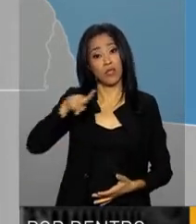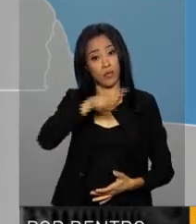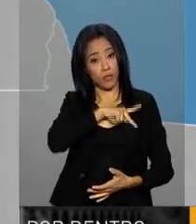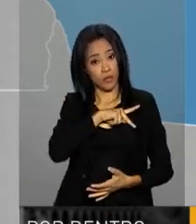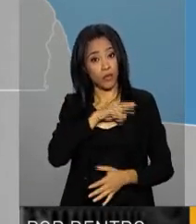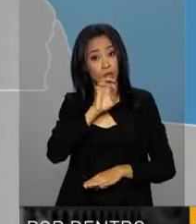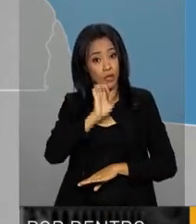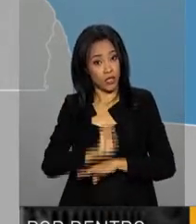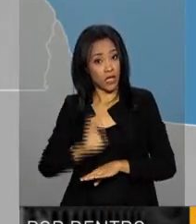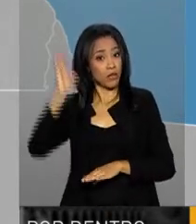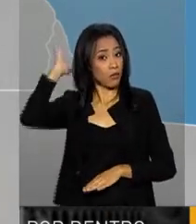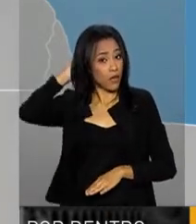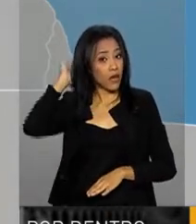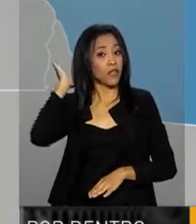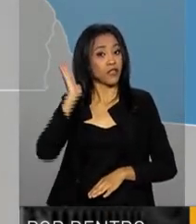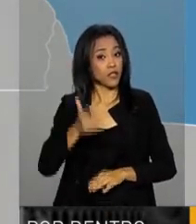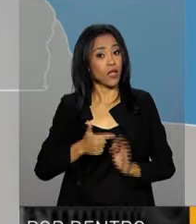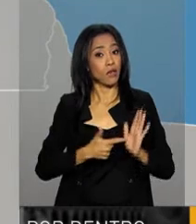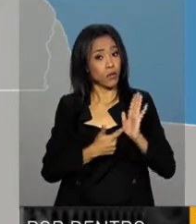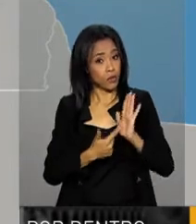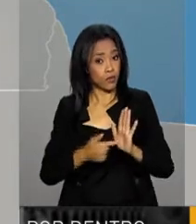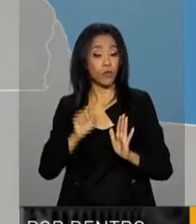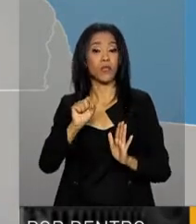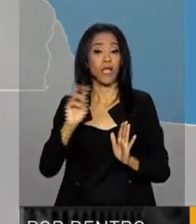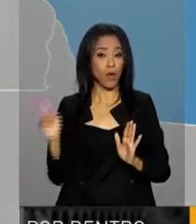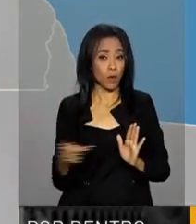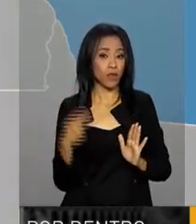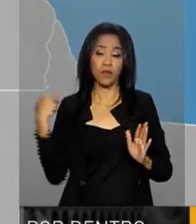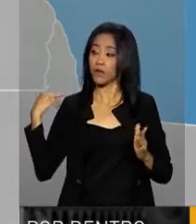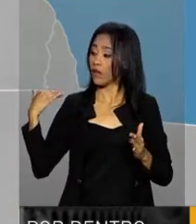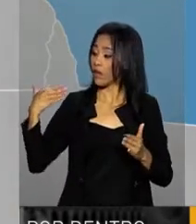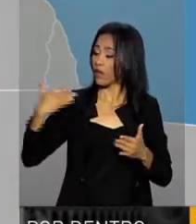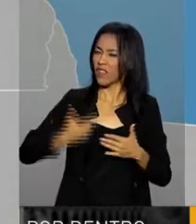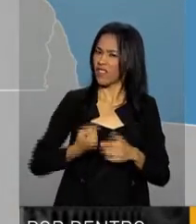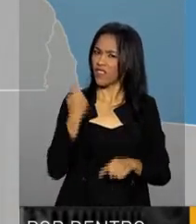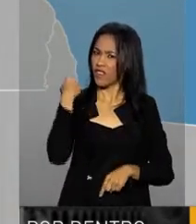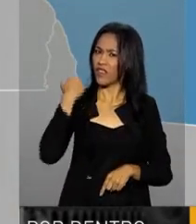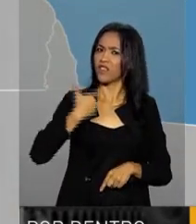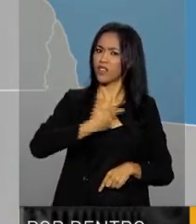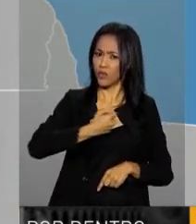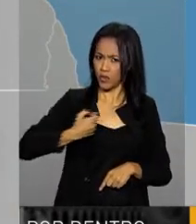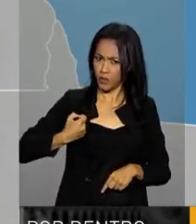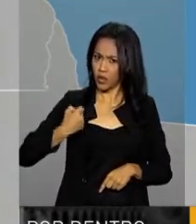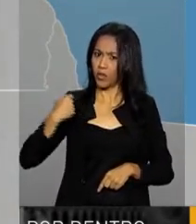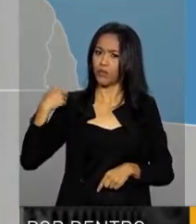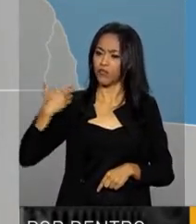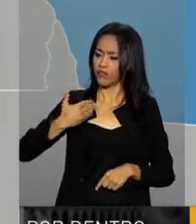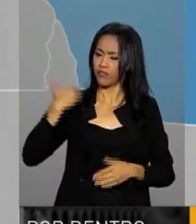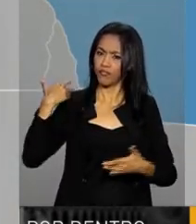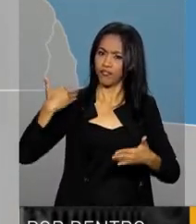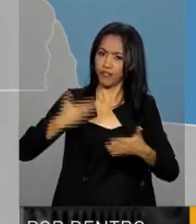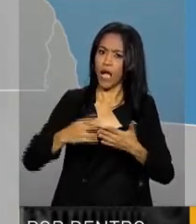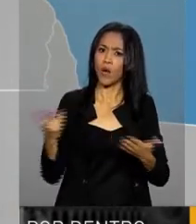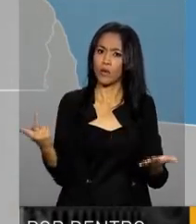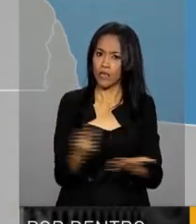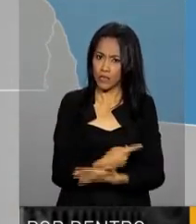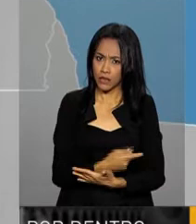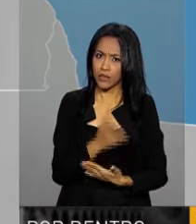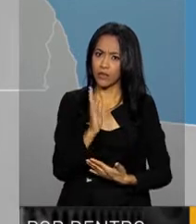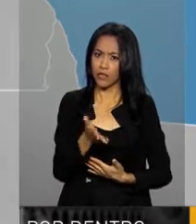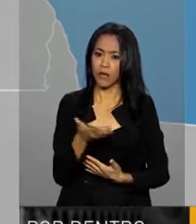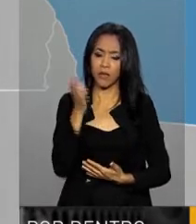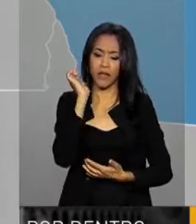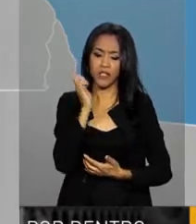desde 2007 o acidente vem acontecendo regularmente inclusive alguns produtos cancerígenos têm sido jogados na água